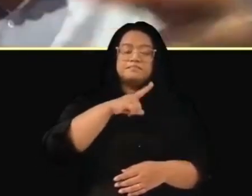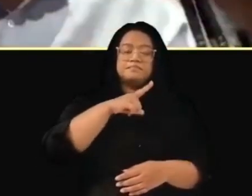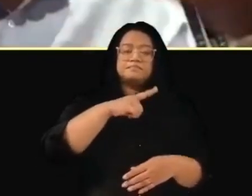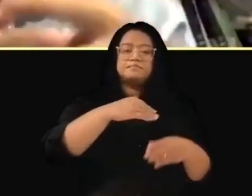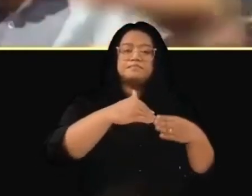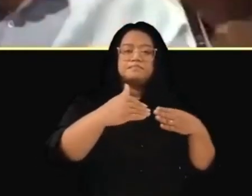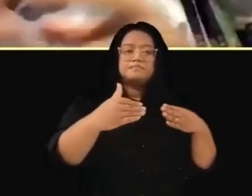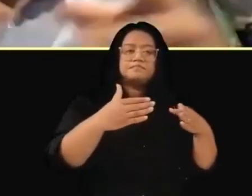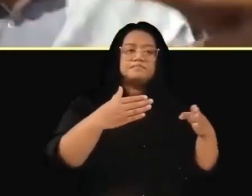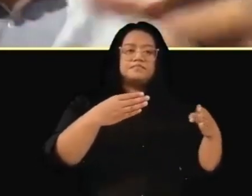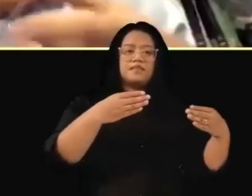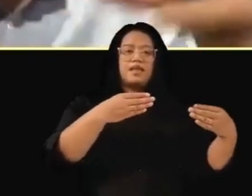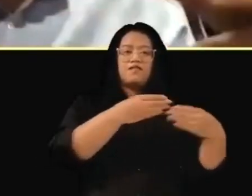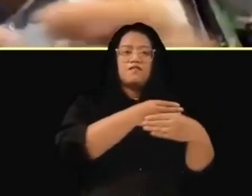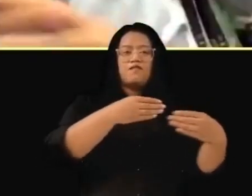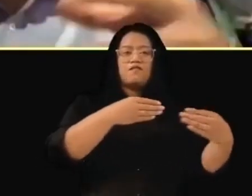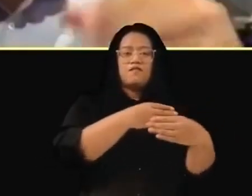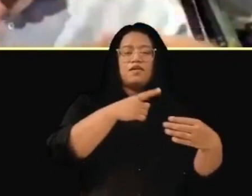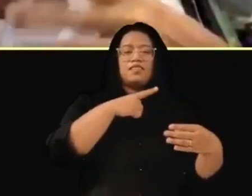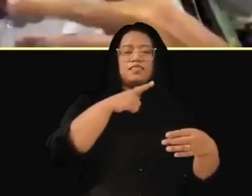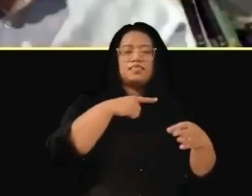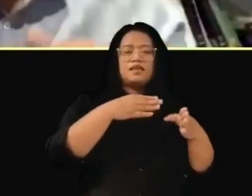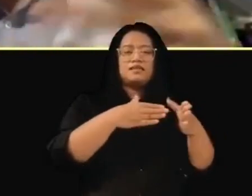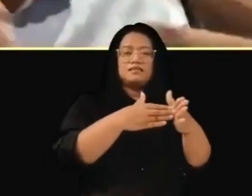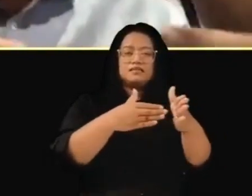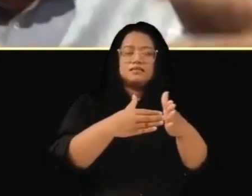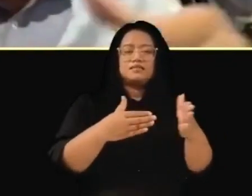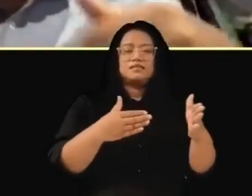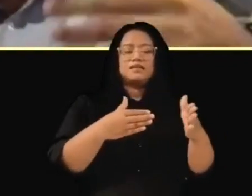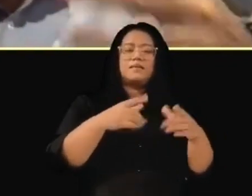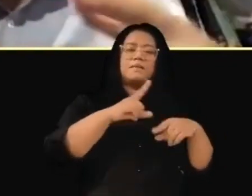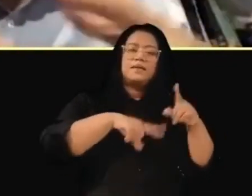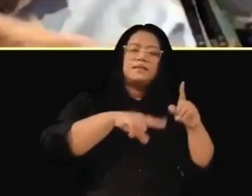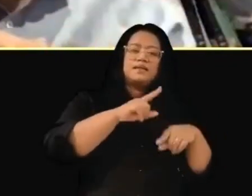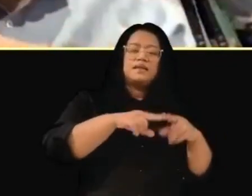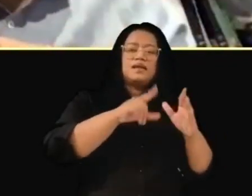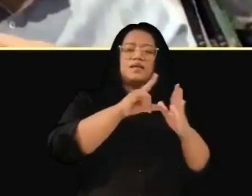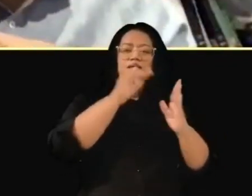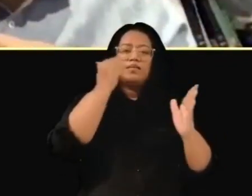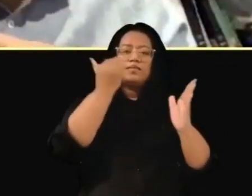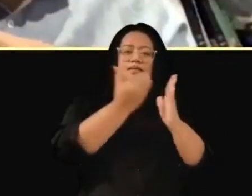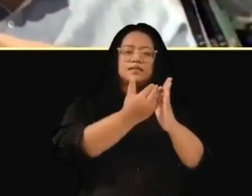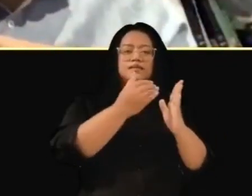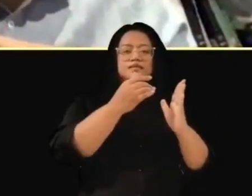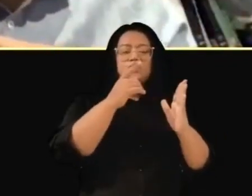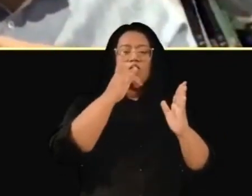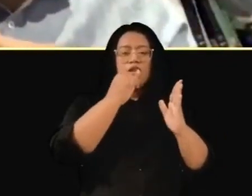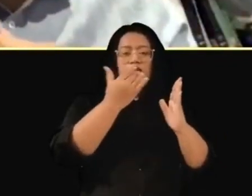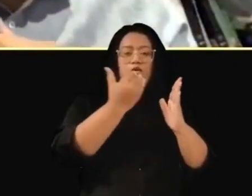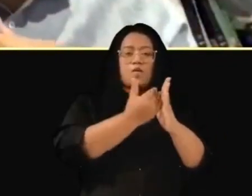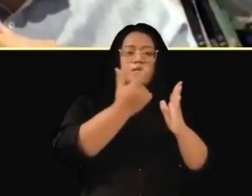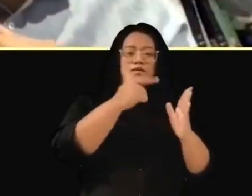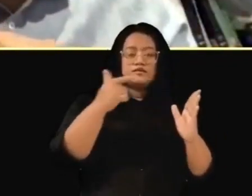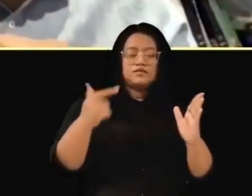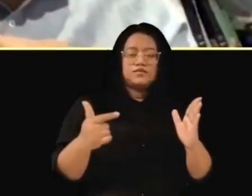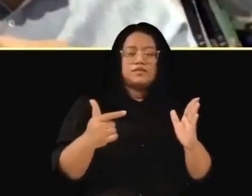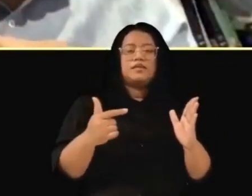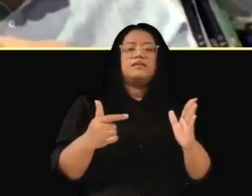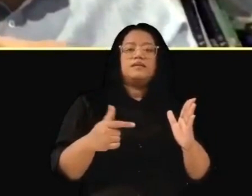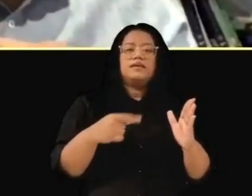verdade, né, porque há um fluxo de pessoas, de materiais, legal ou ilegal, posto lá. E podemos agregar também a